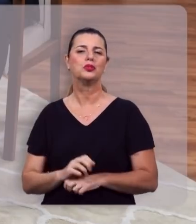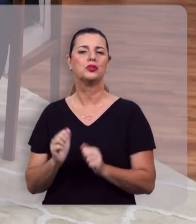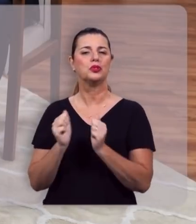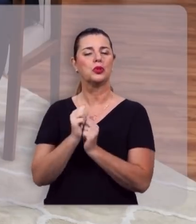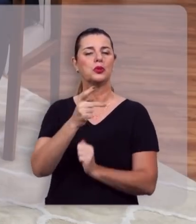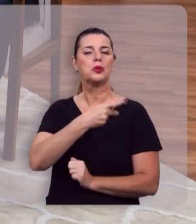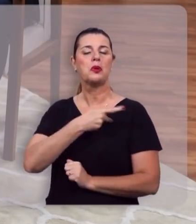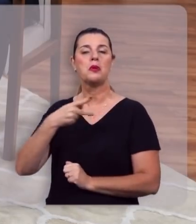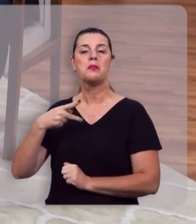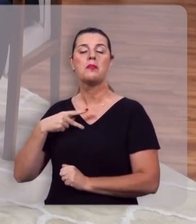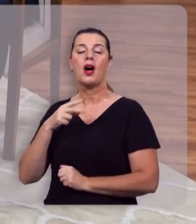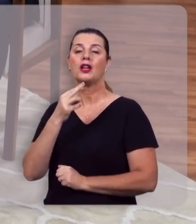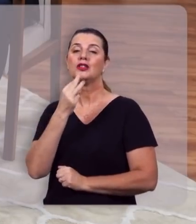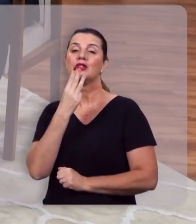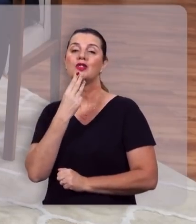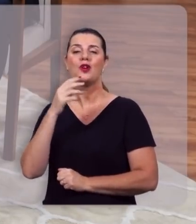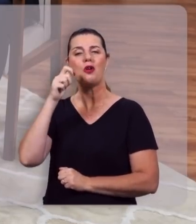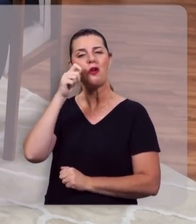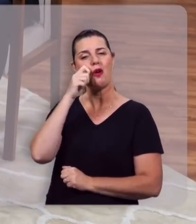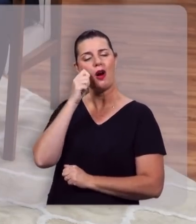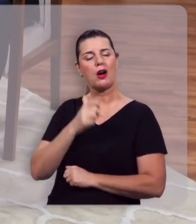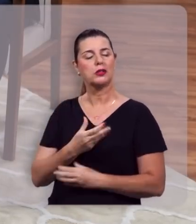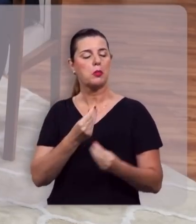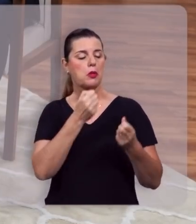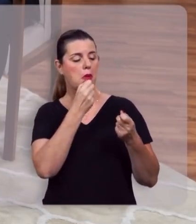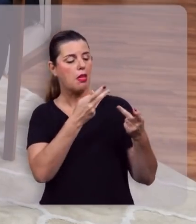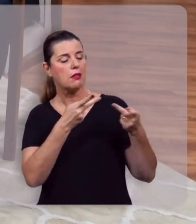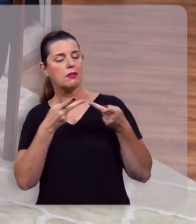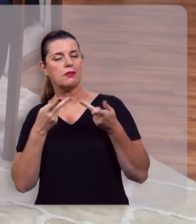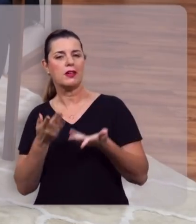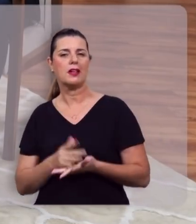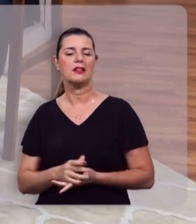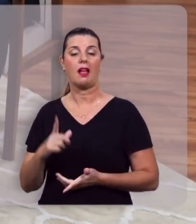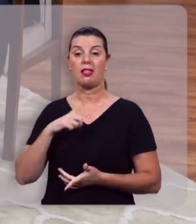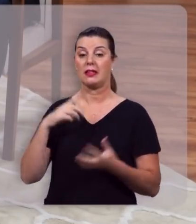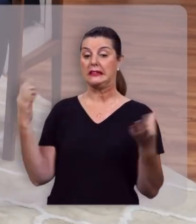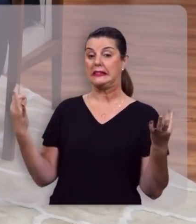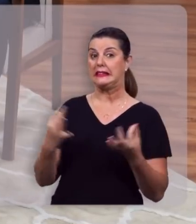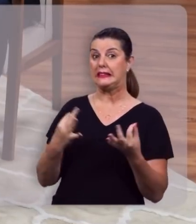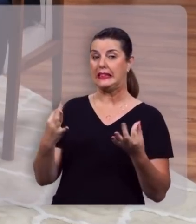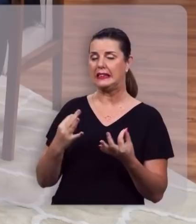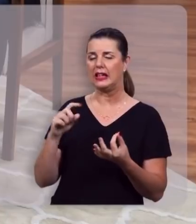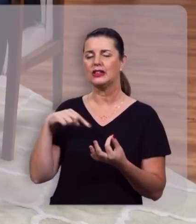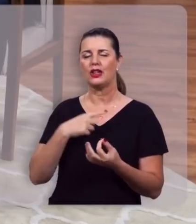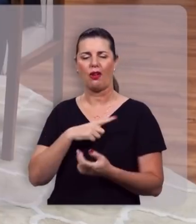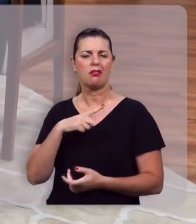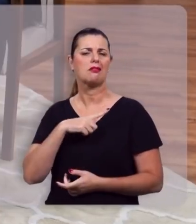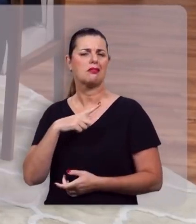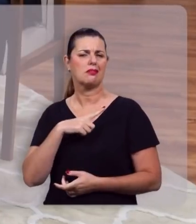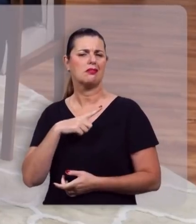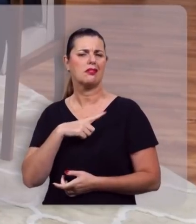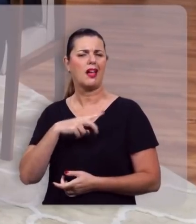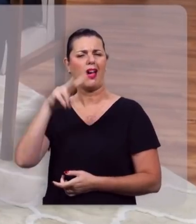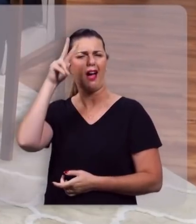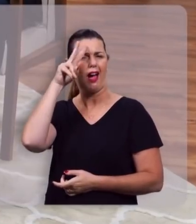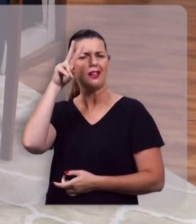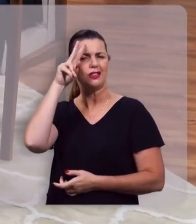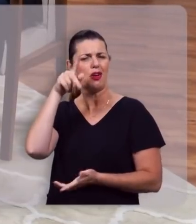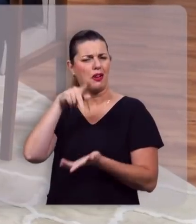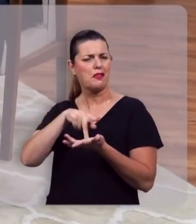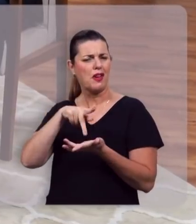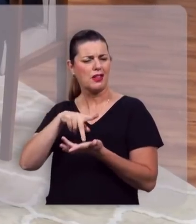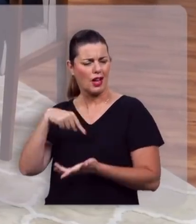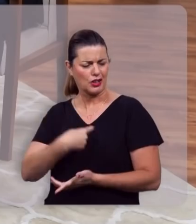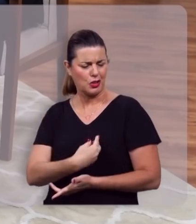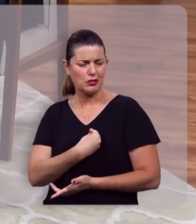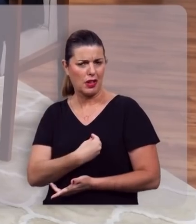pastor Roster. Pastor Roster, muito bem-vindo. Uma certeza que nós temos é que a história definitivamente não